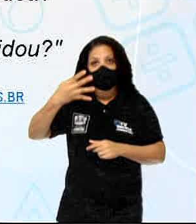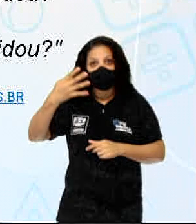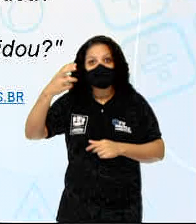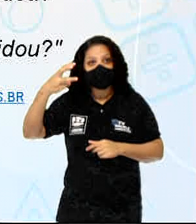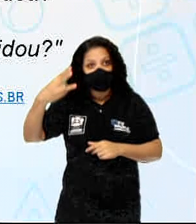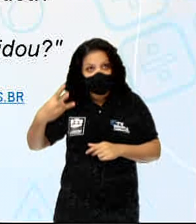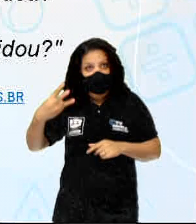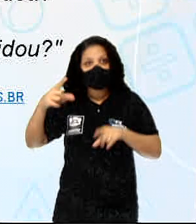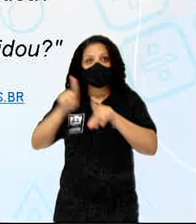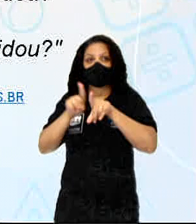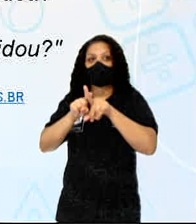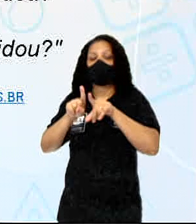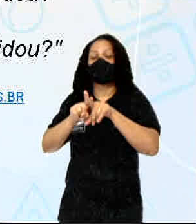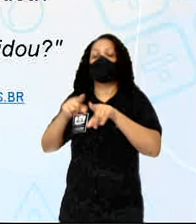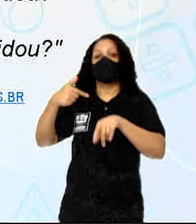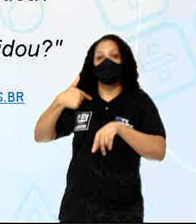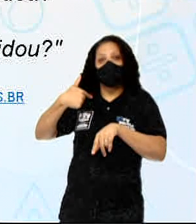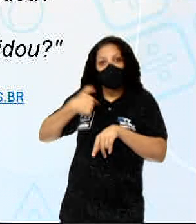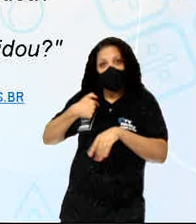vai